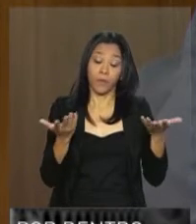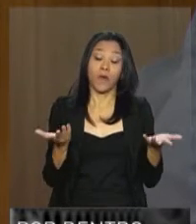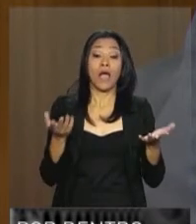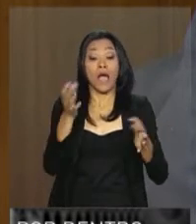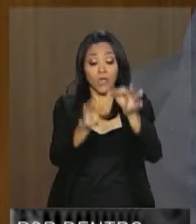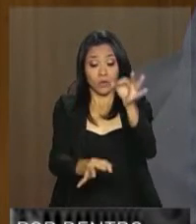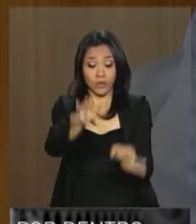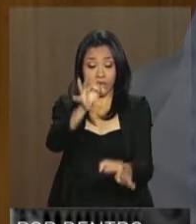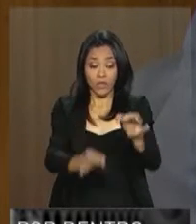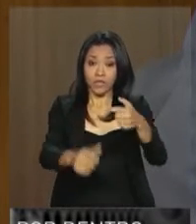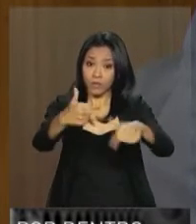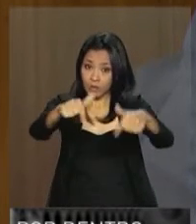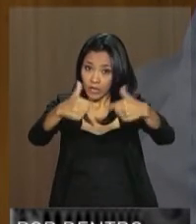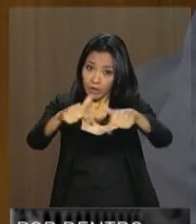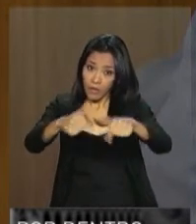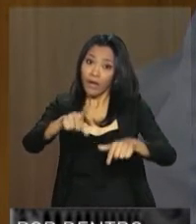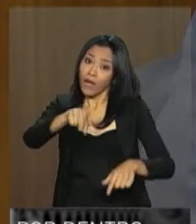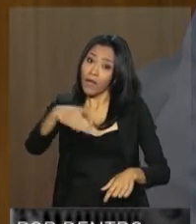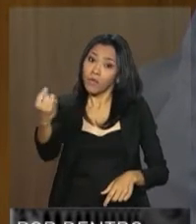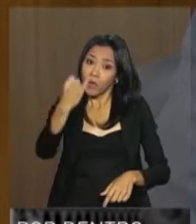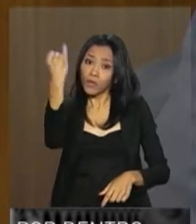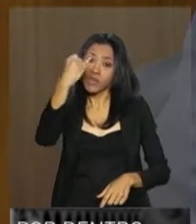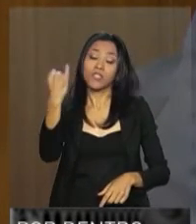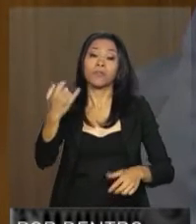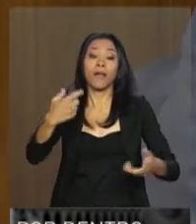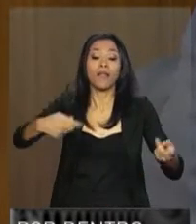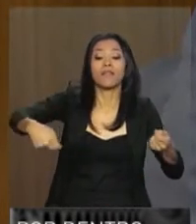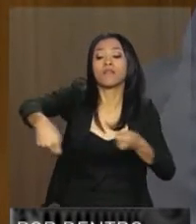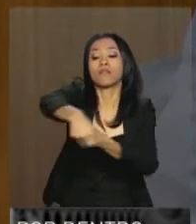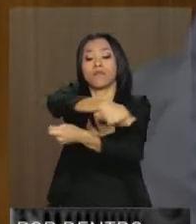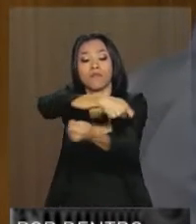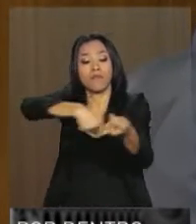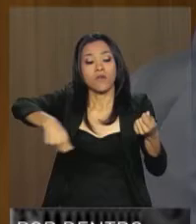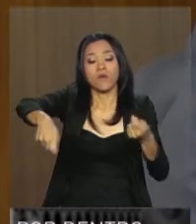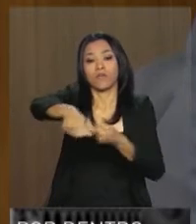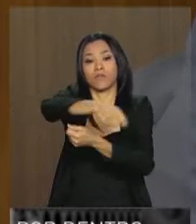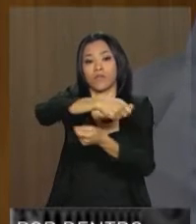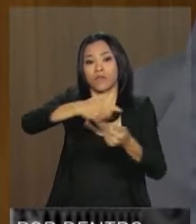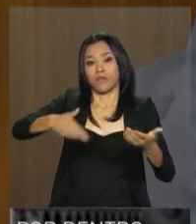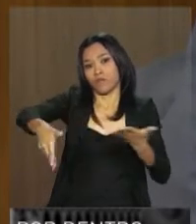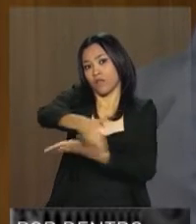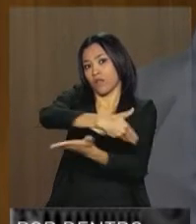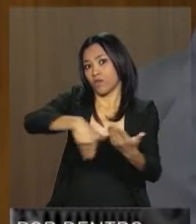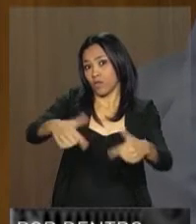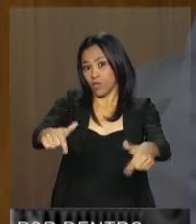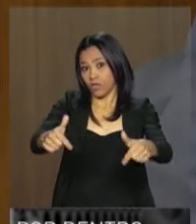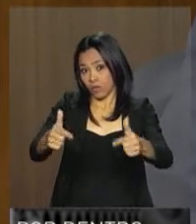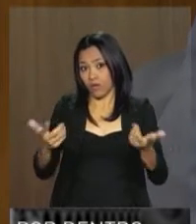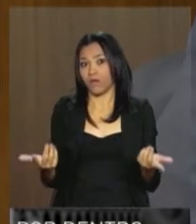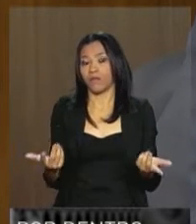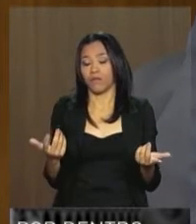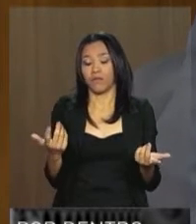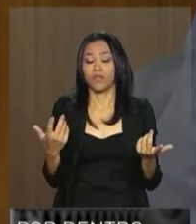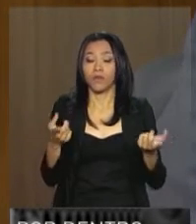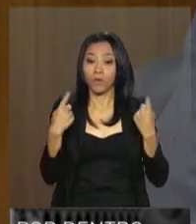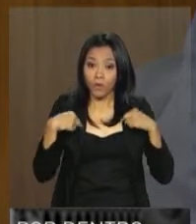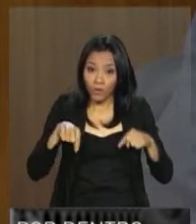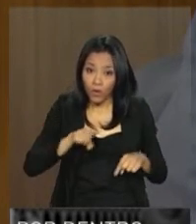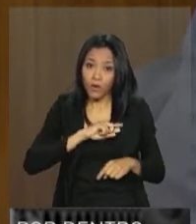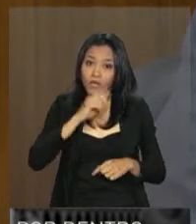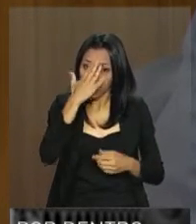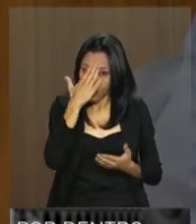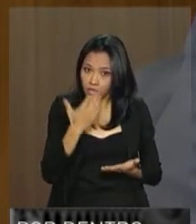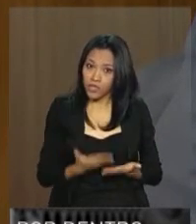para pacificar as relações do trabalho à sociedade sem juiz se expõem à barbárie a nós acreditamos